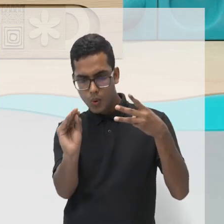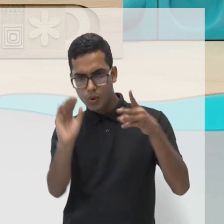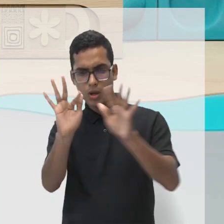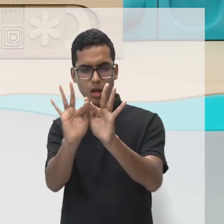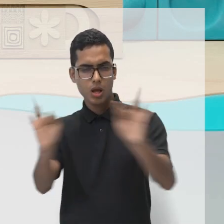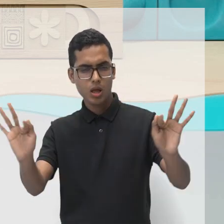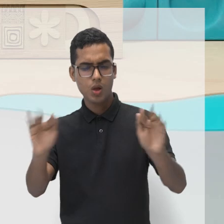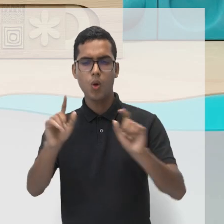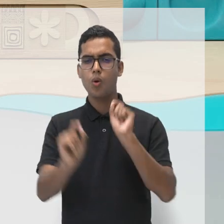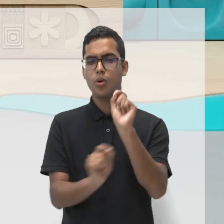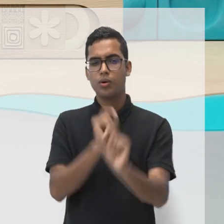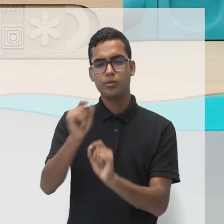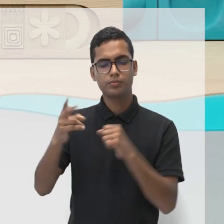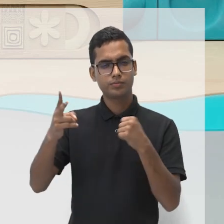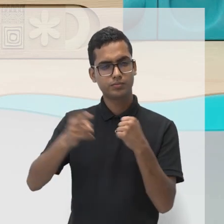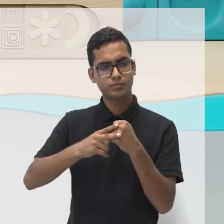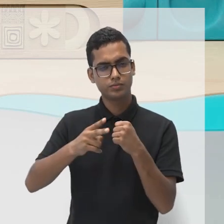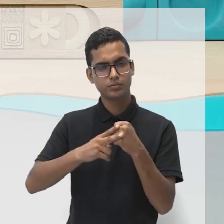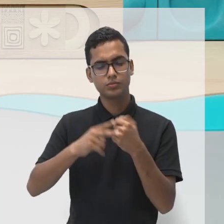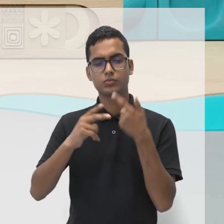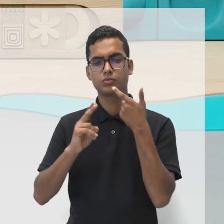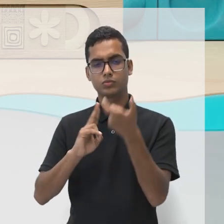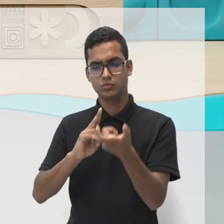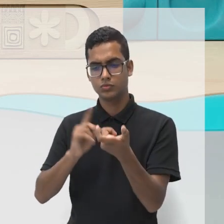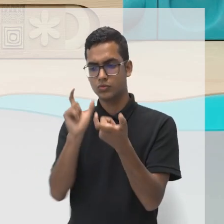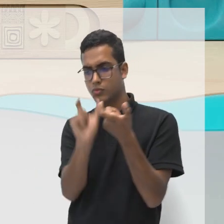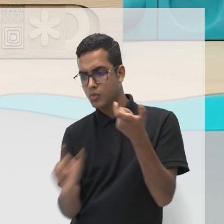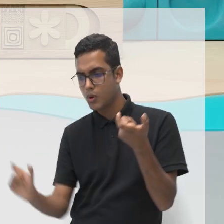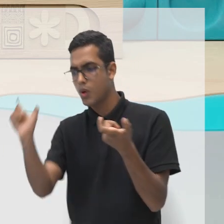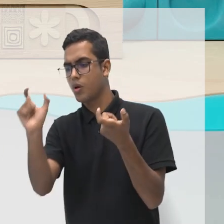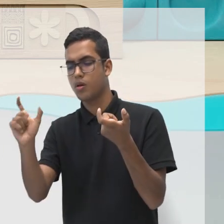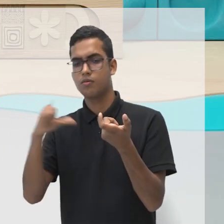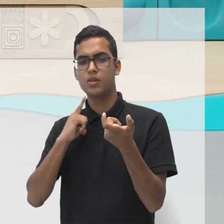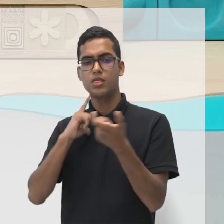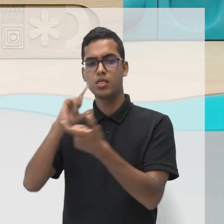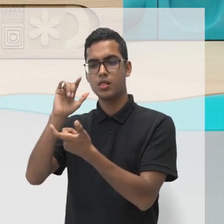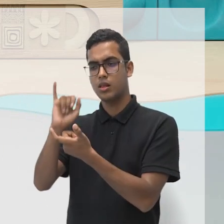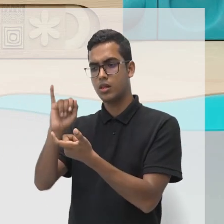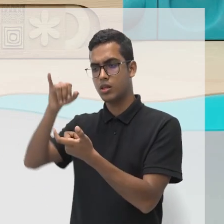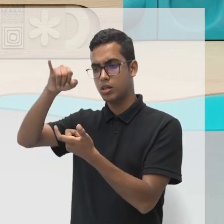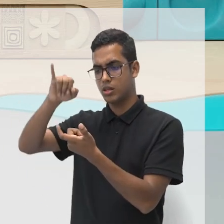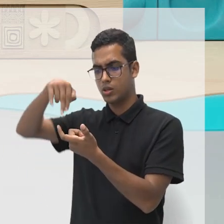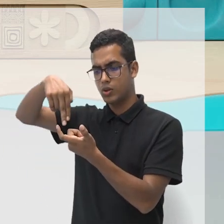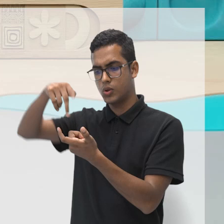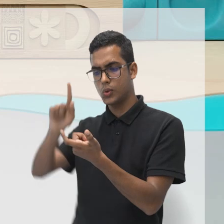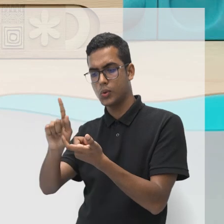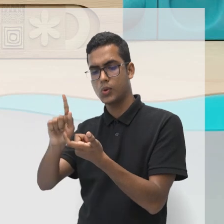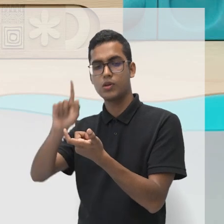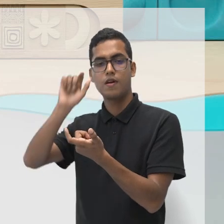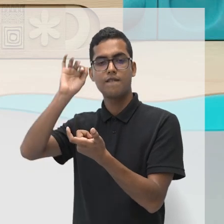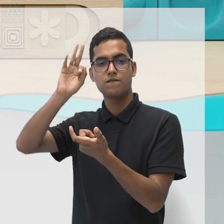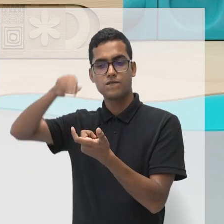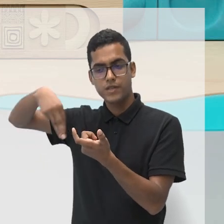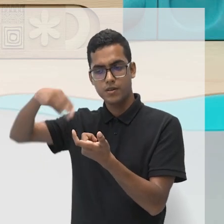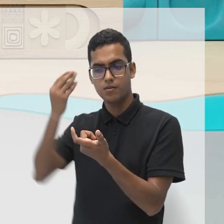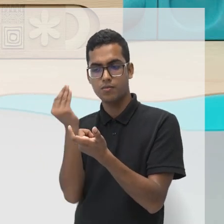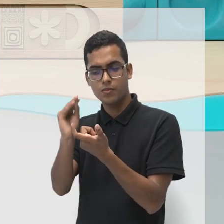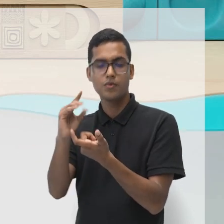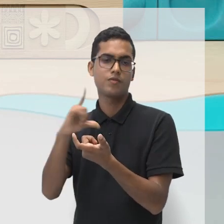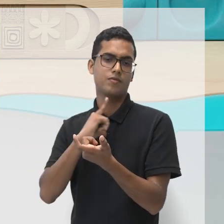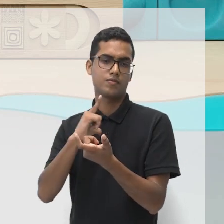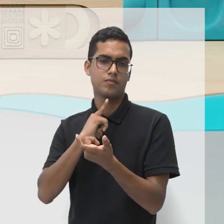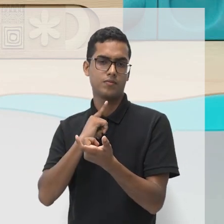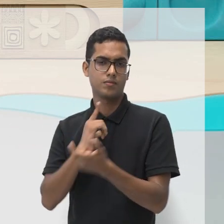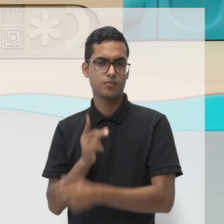aqui, like, love, prefer, o verbo na sequência vai ter terminação em ing, mas ele não está no gerúndio, ele não está indicando que essa